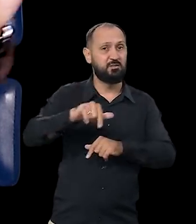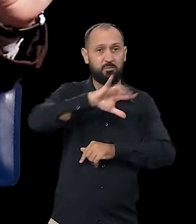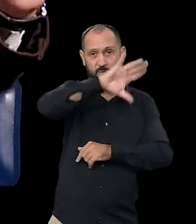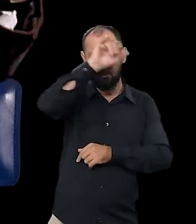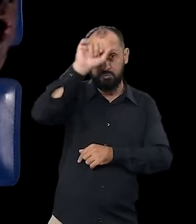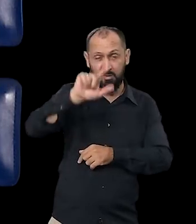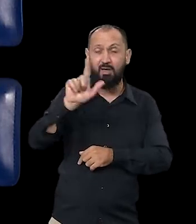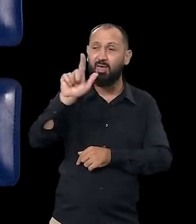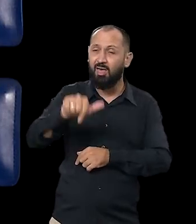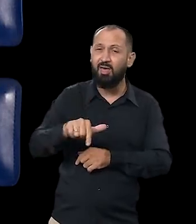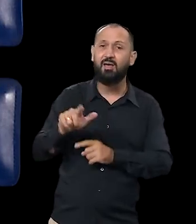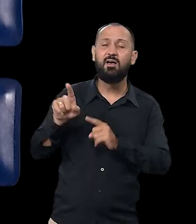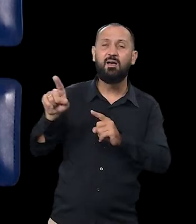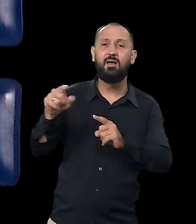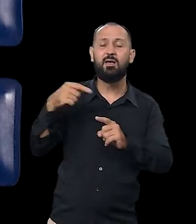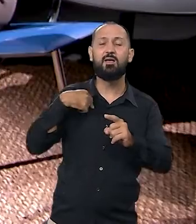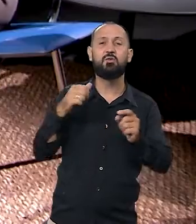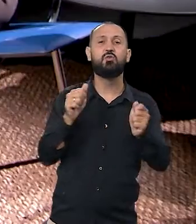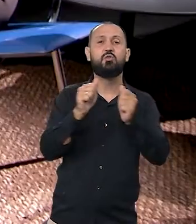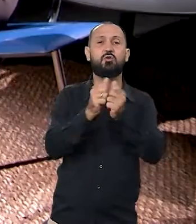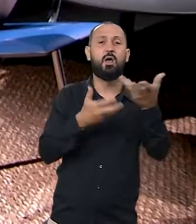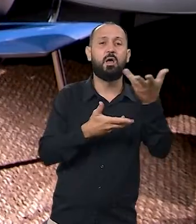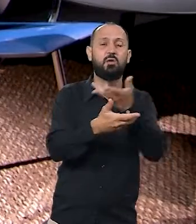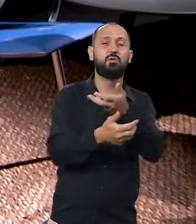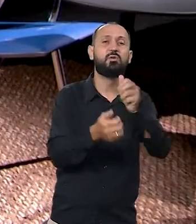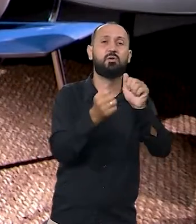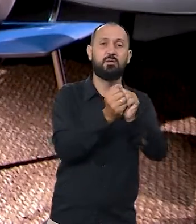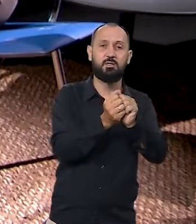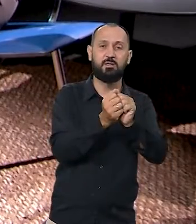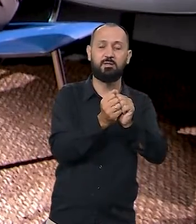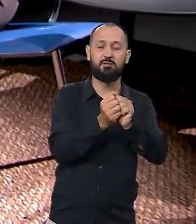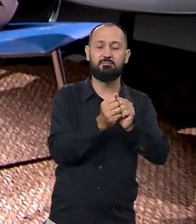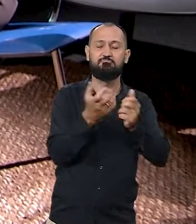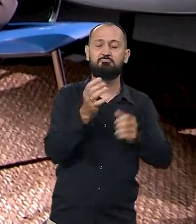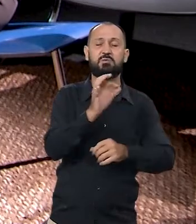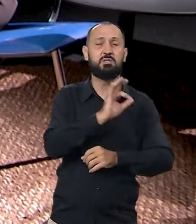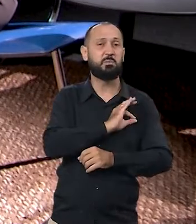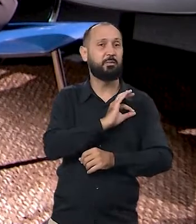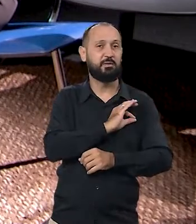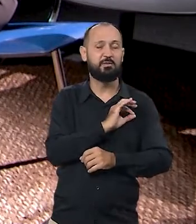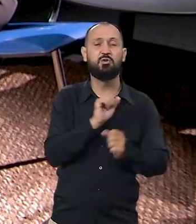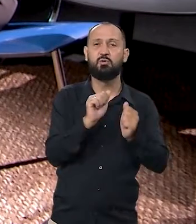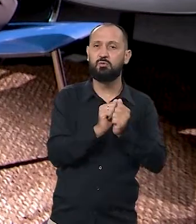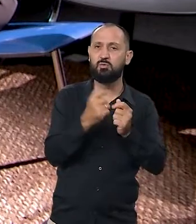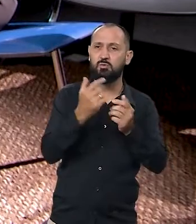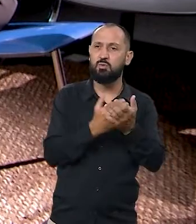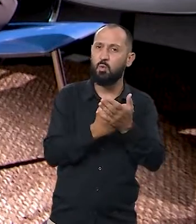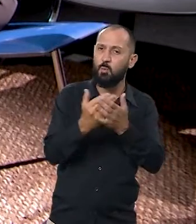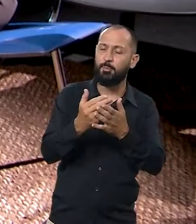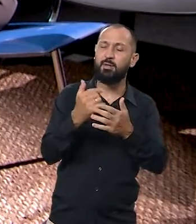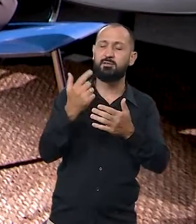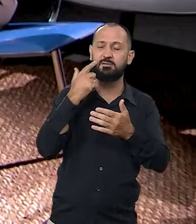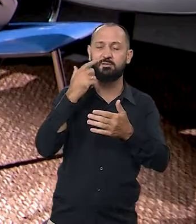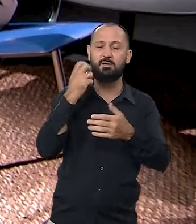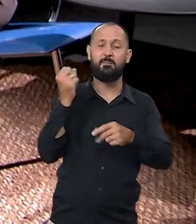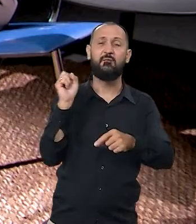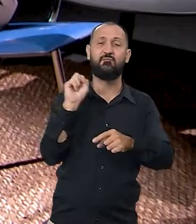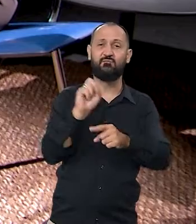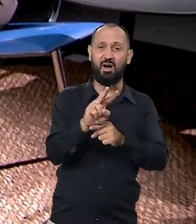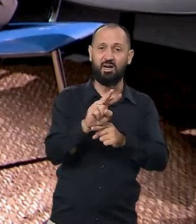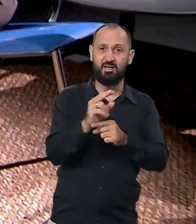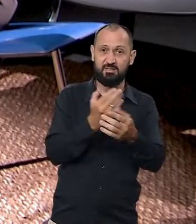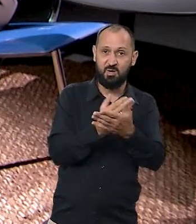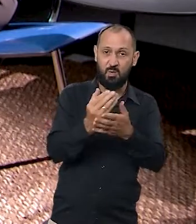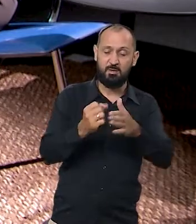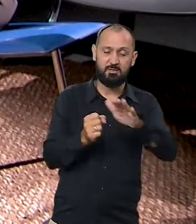Não é? Então, o diferencial do Mato Grosso do Sul é exatamente a integração que nós temos entre as nossas forças. Não tem dúvida nenhuma que quando